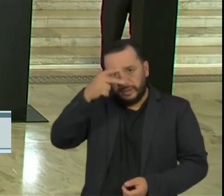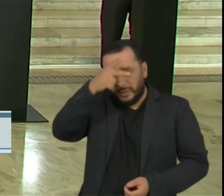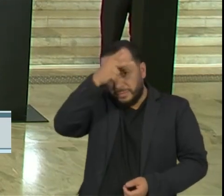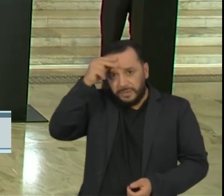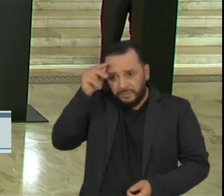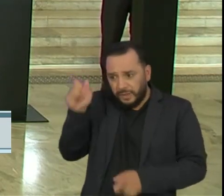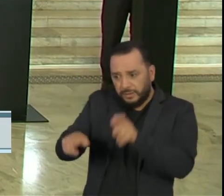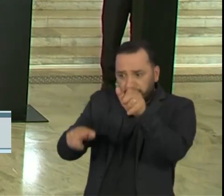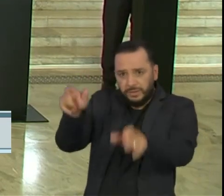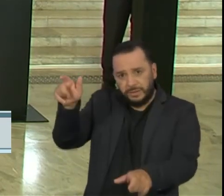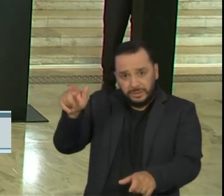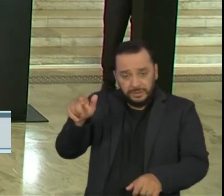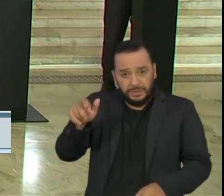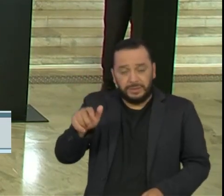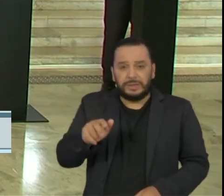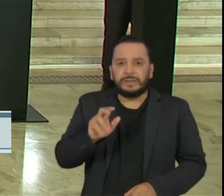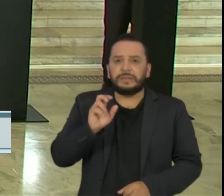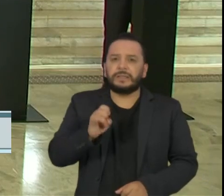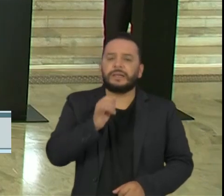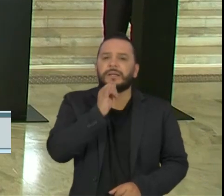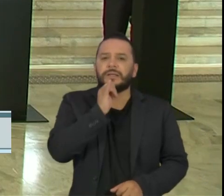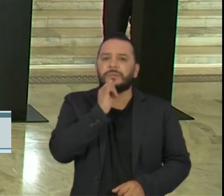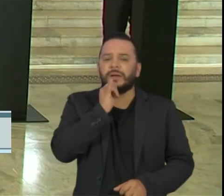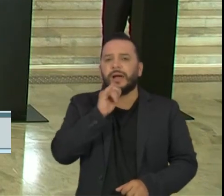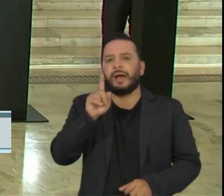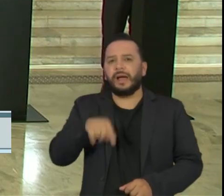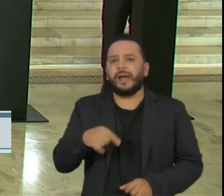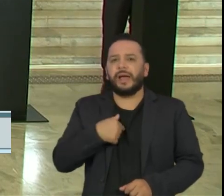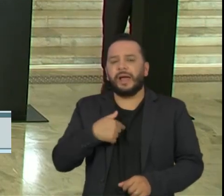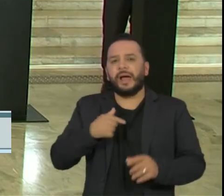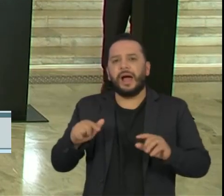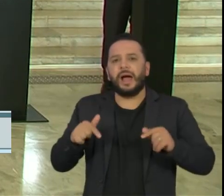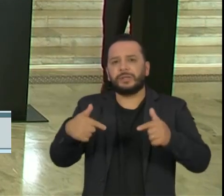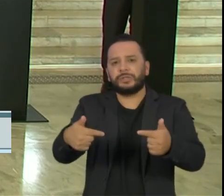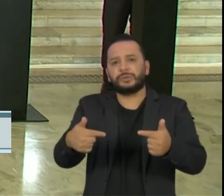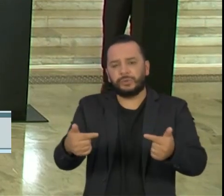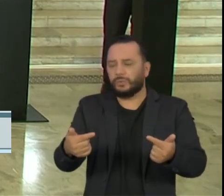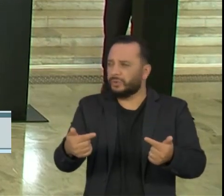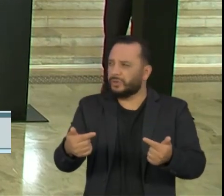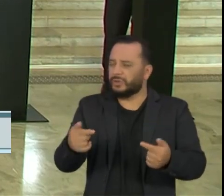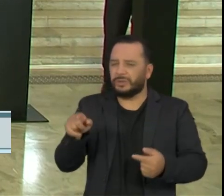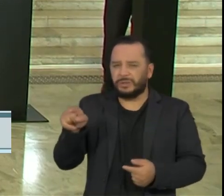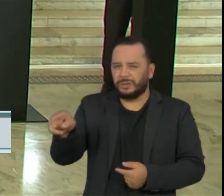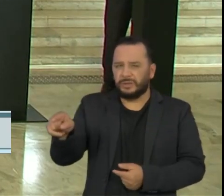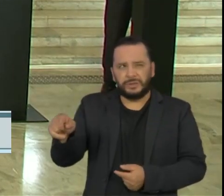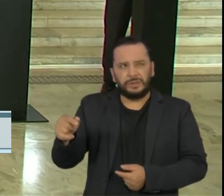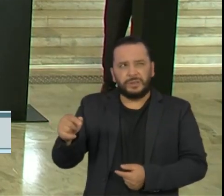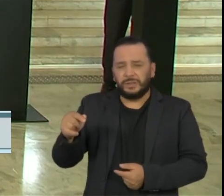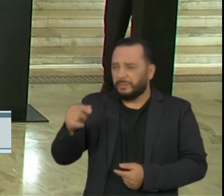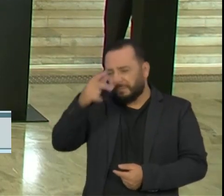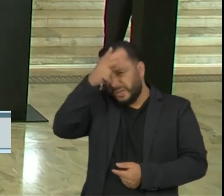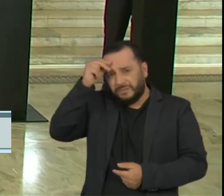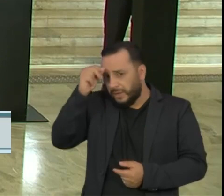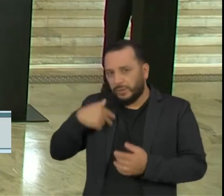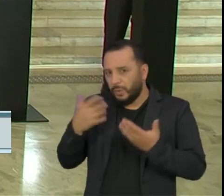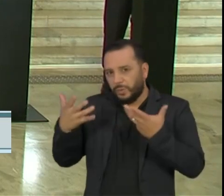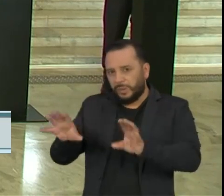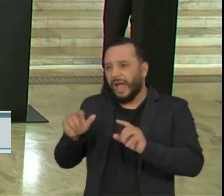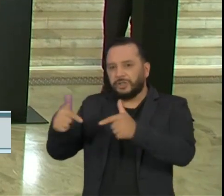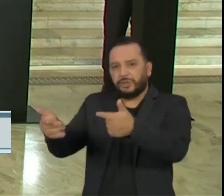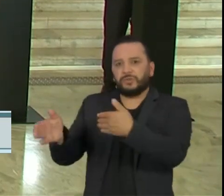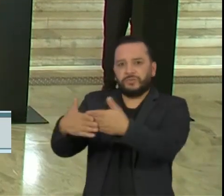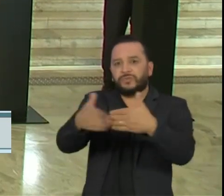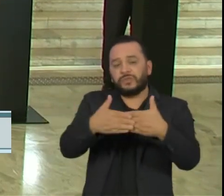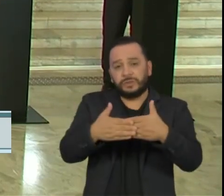em caso disso não ser uma atitude dos prefeitos, se o Estado tem ainda alguma outra carta na manga, inclusive de